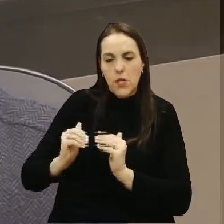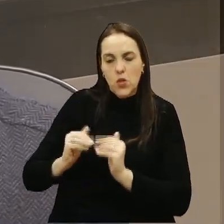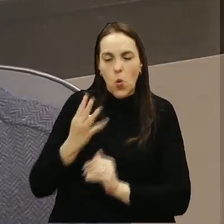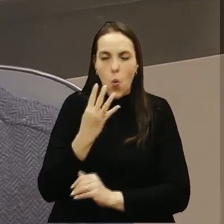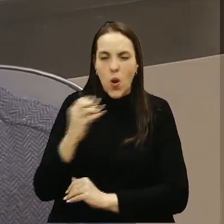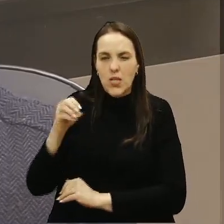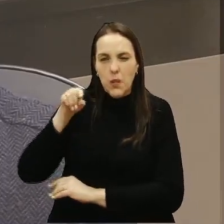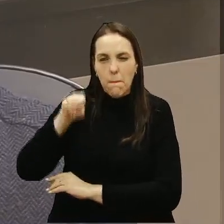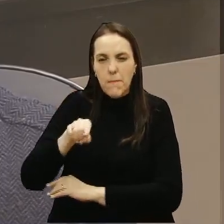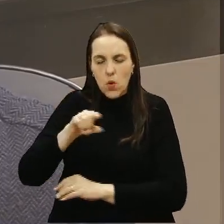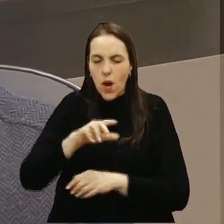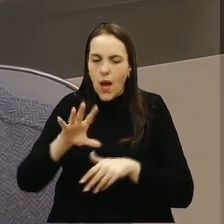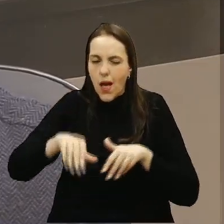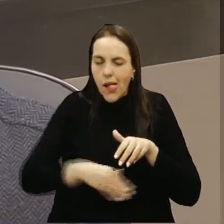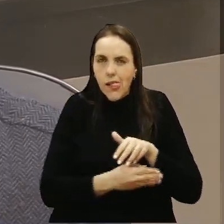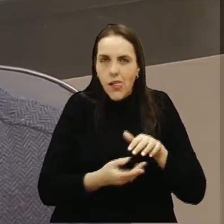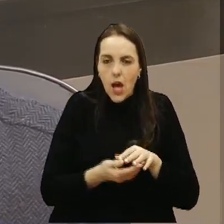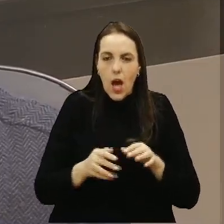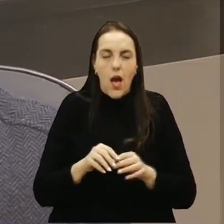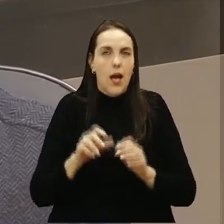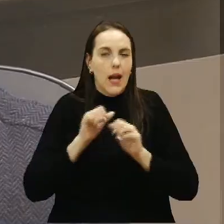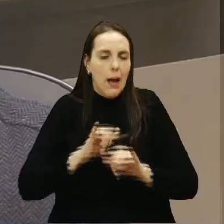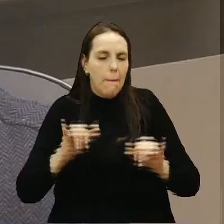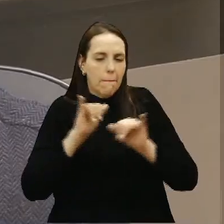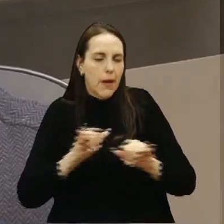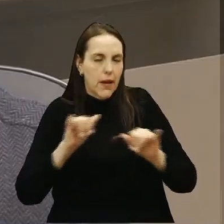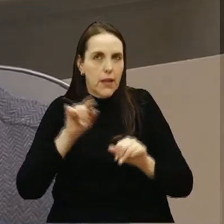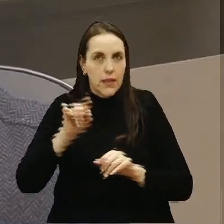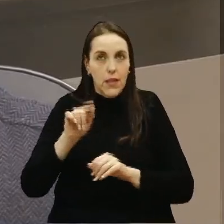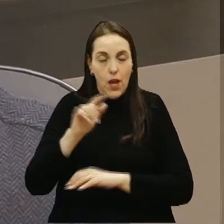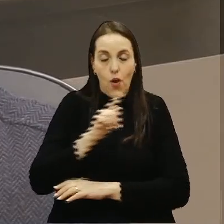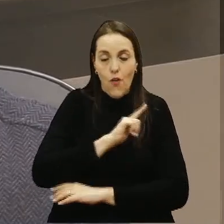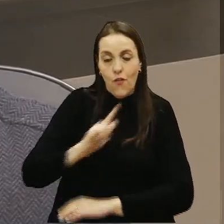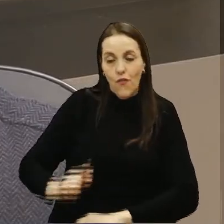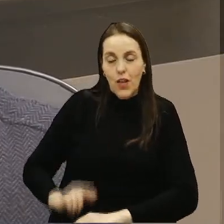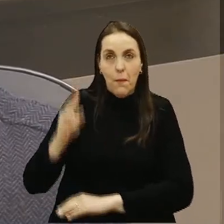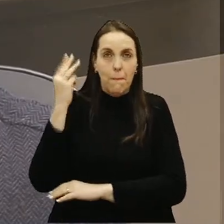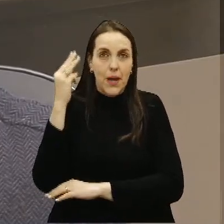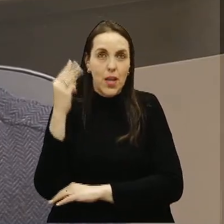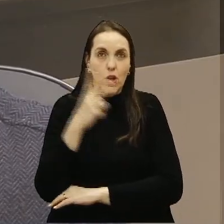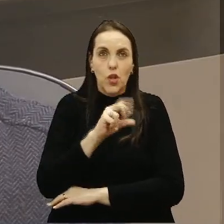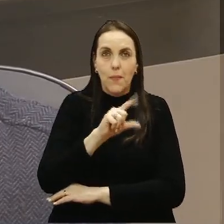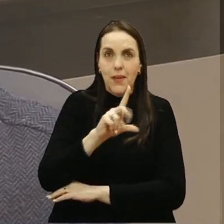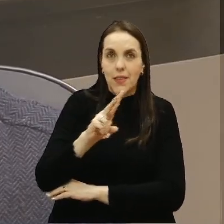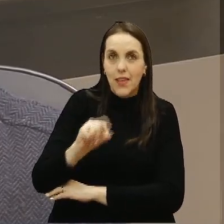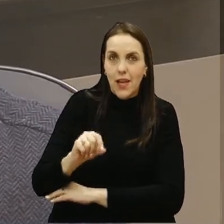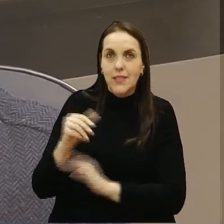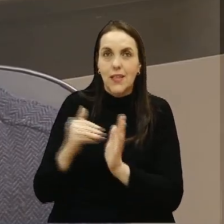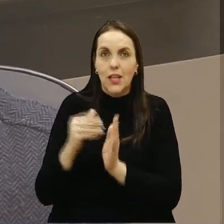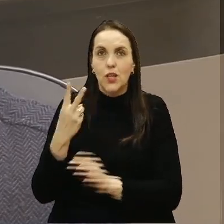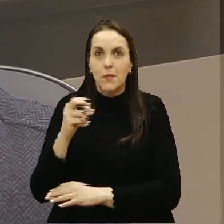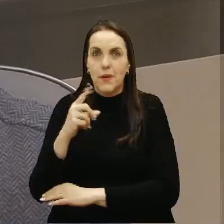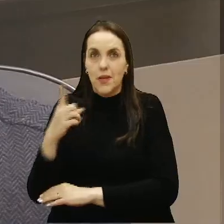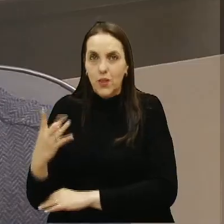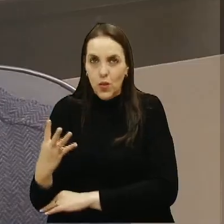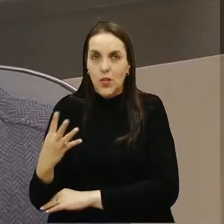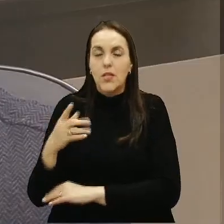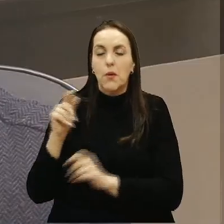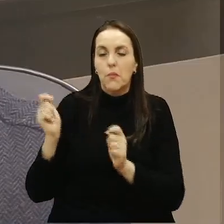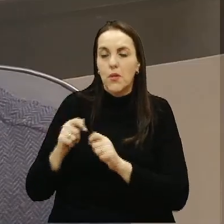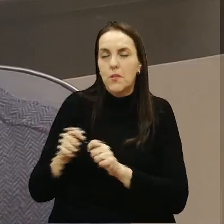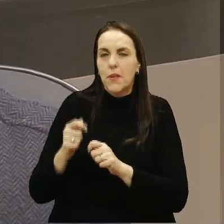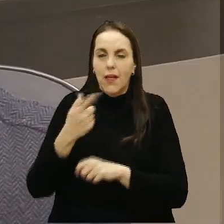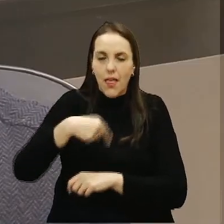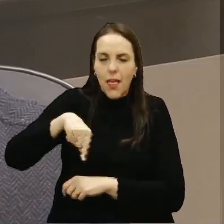2 para a sua campanha do governo do Maranhão entre 2010 e 2014. Em troca, ele supostamente atuaria a favor de interesses